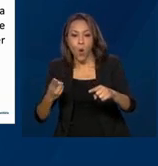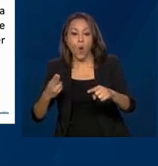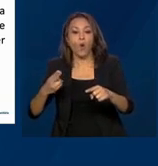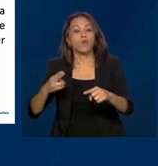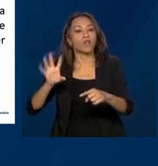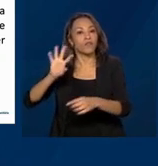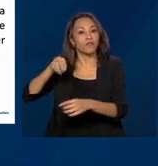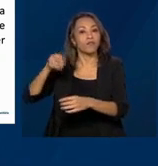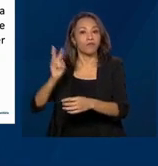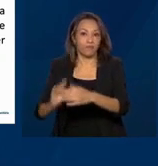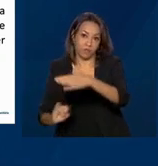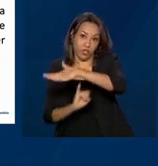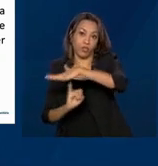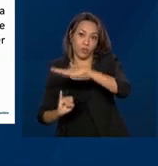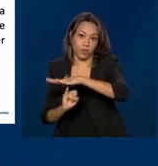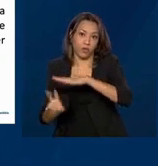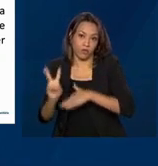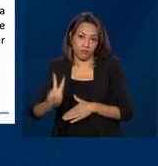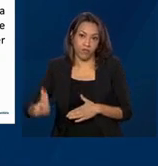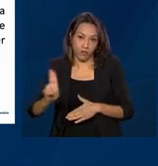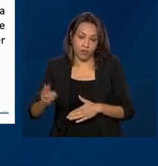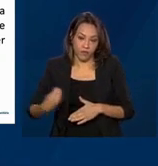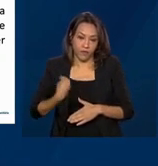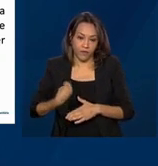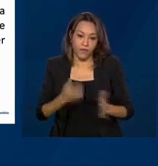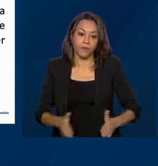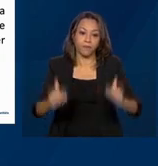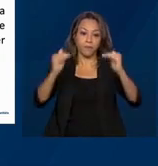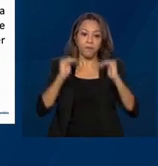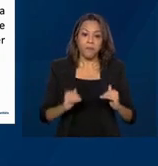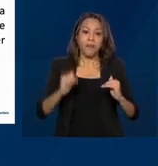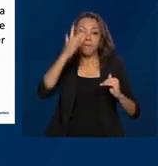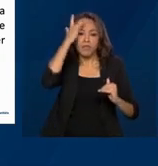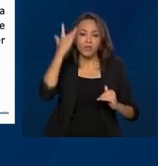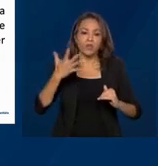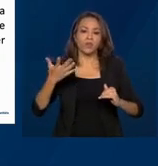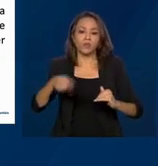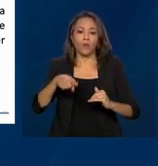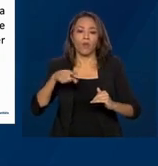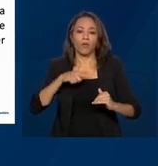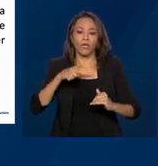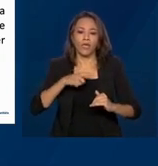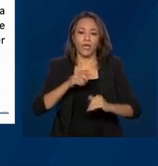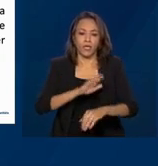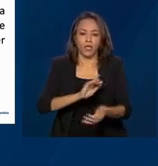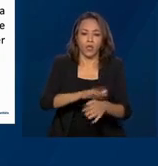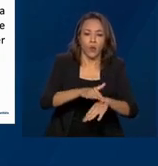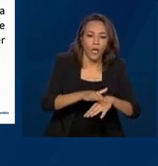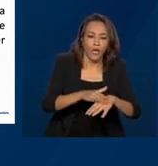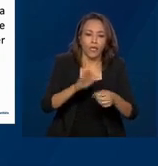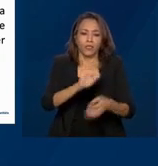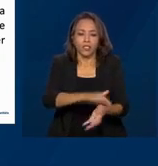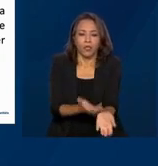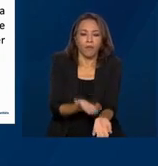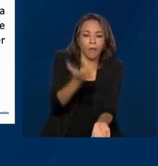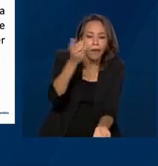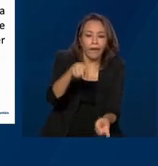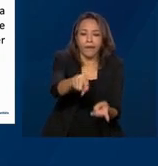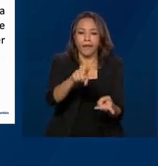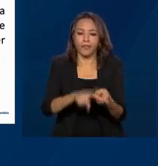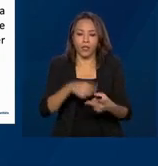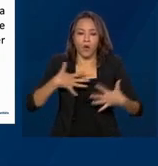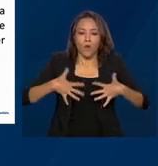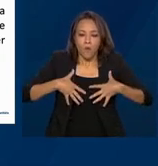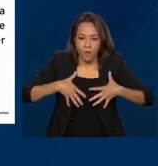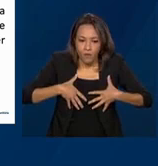institucionalizadas, pessoas com comorbidades diabetes mellitus, hipertensão, doença